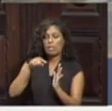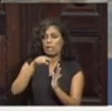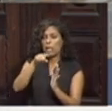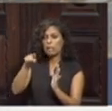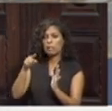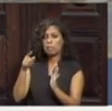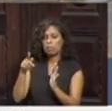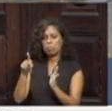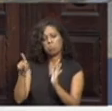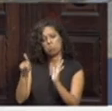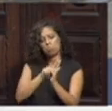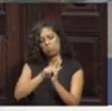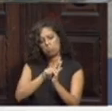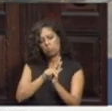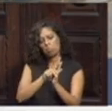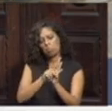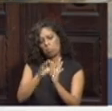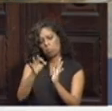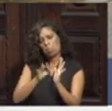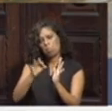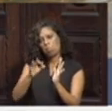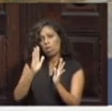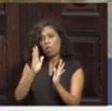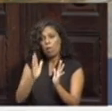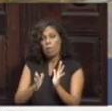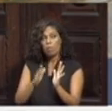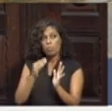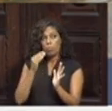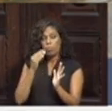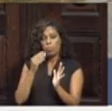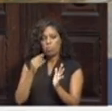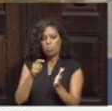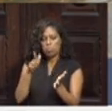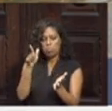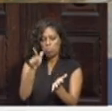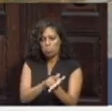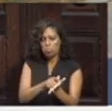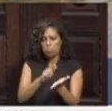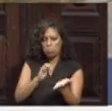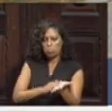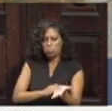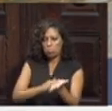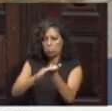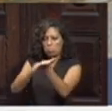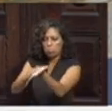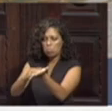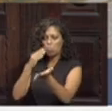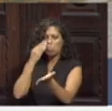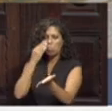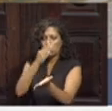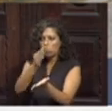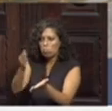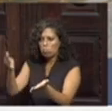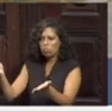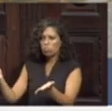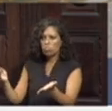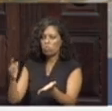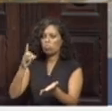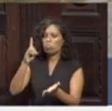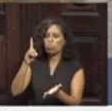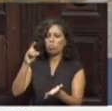publicado. Né? Então, e aí os conflitos voltaram a ocorrer, então gostaria que fosse publicado e que a